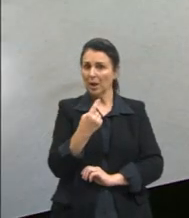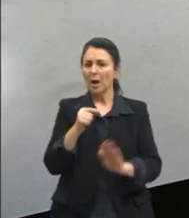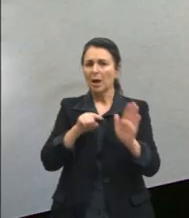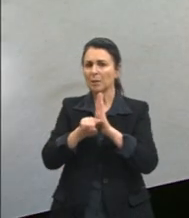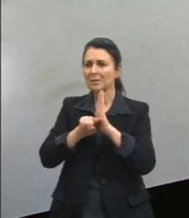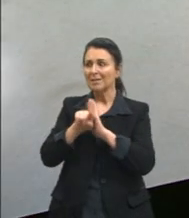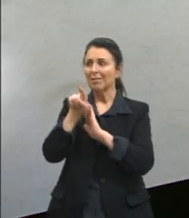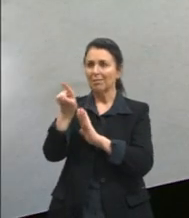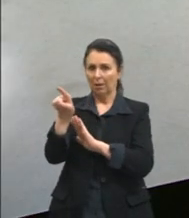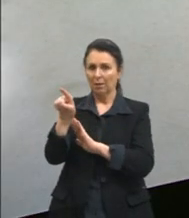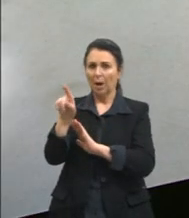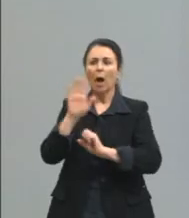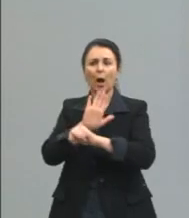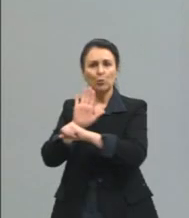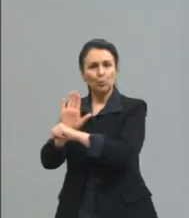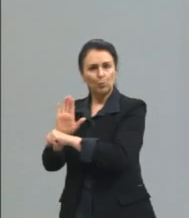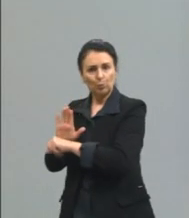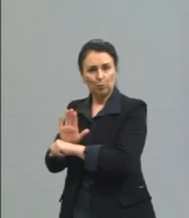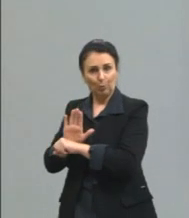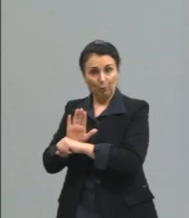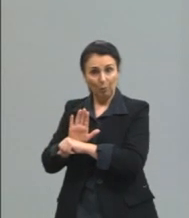Lucas? Pois então,